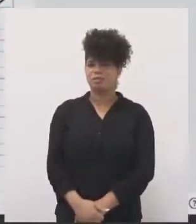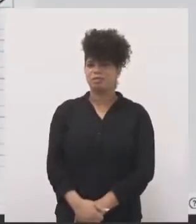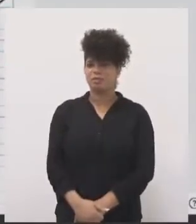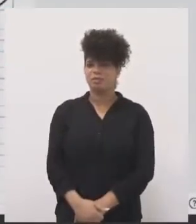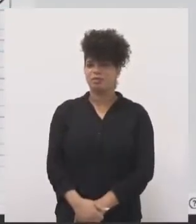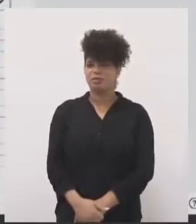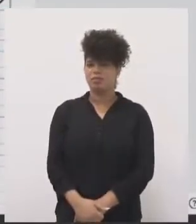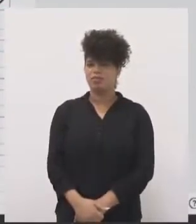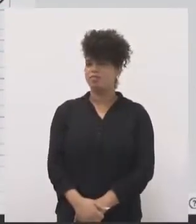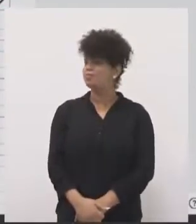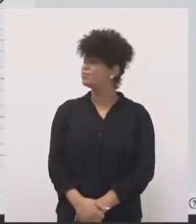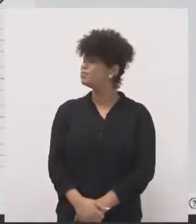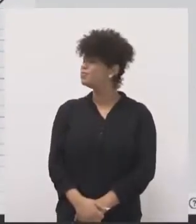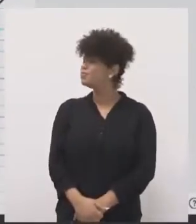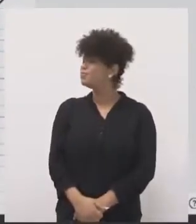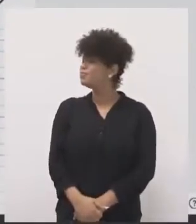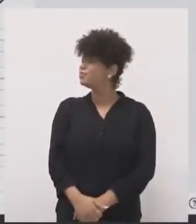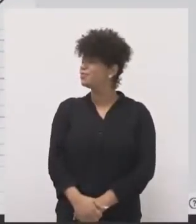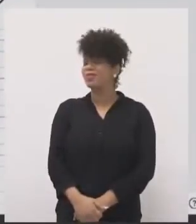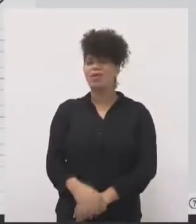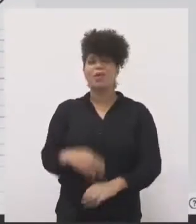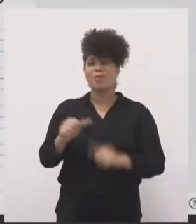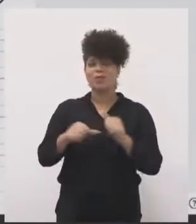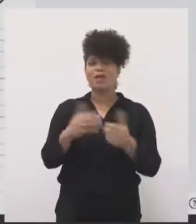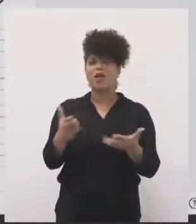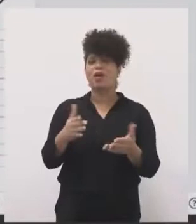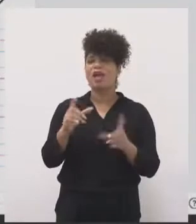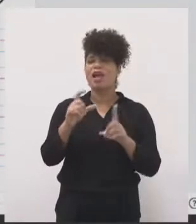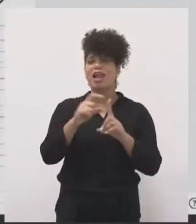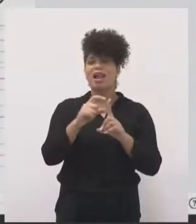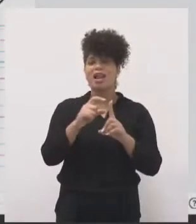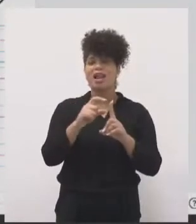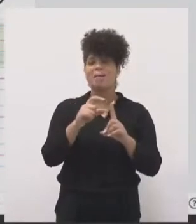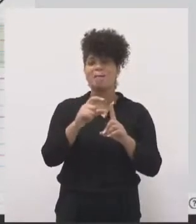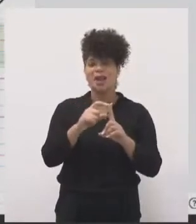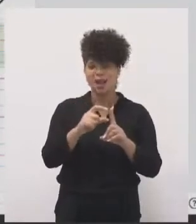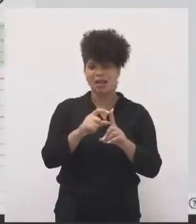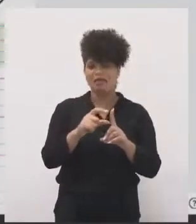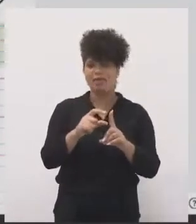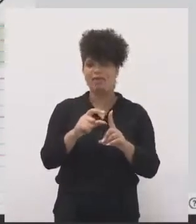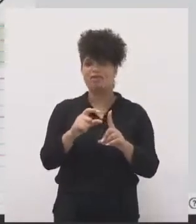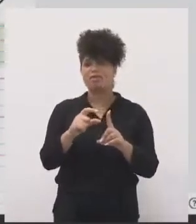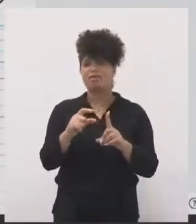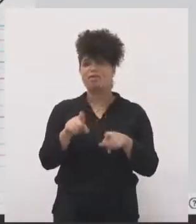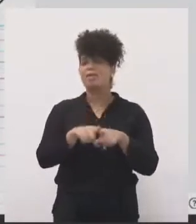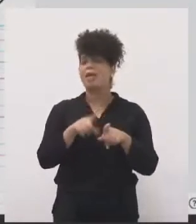pegar a bola, colocá-la ali e trocar as letrinhas.